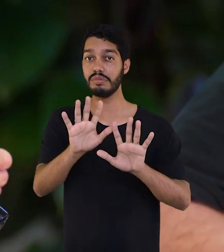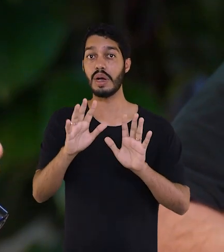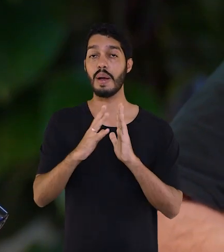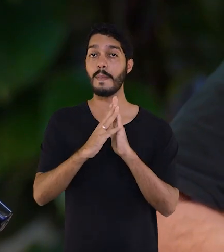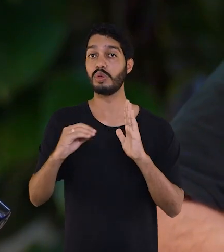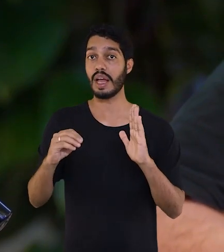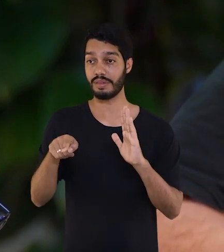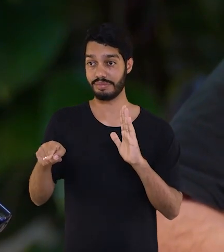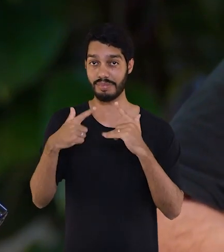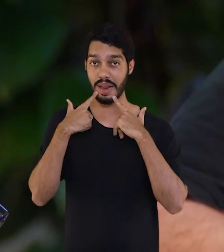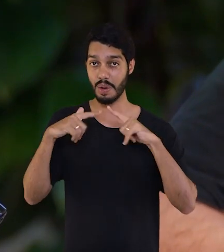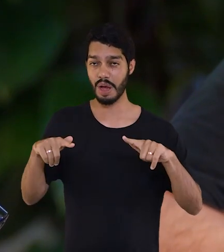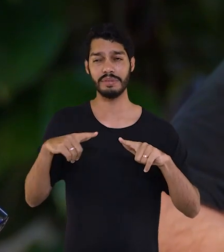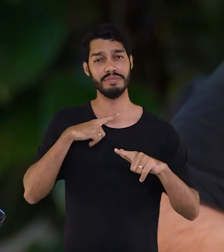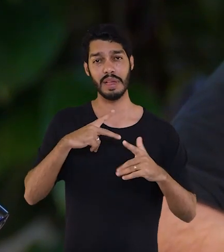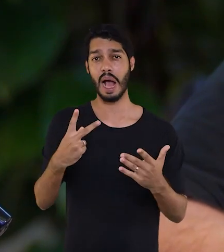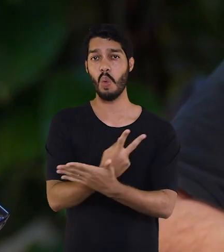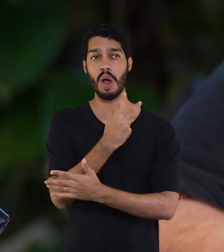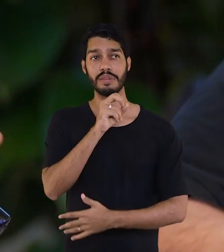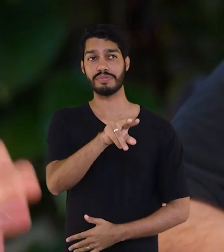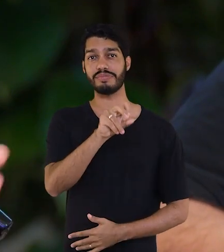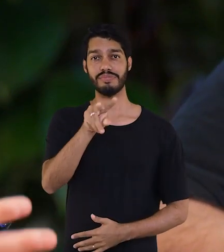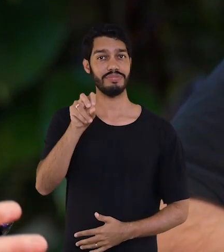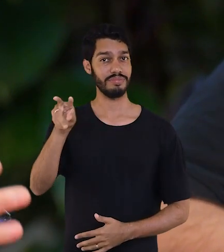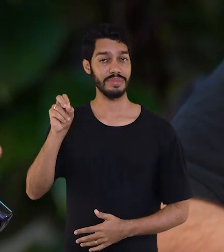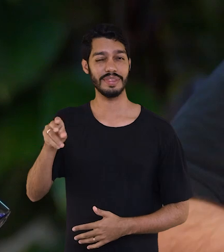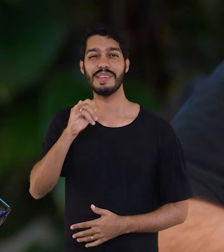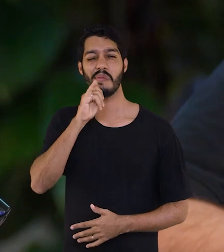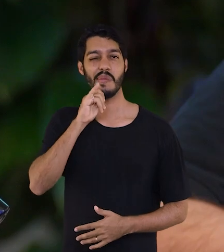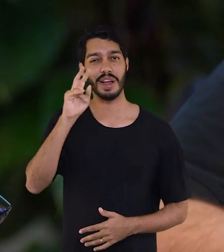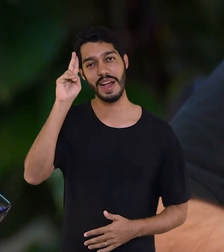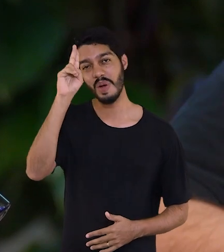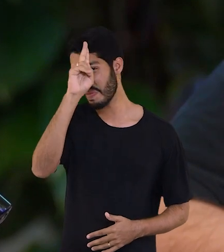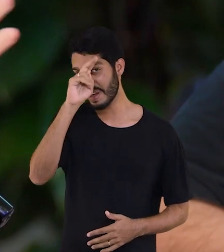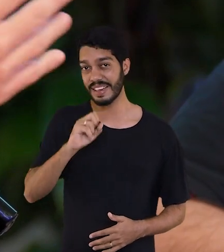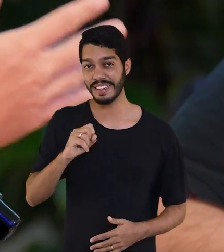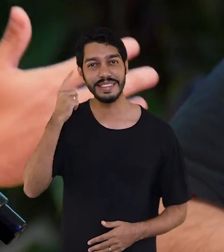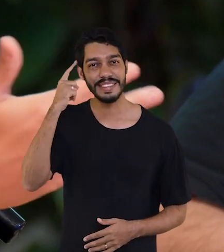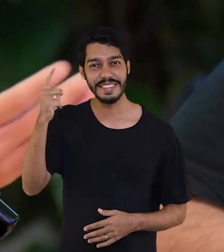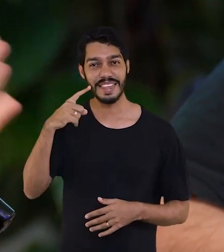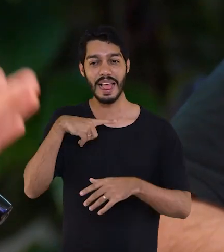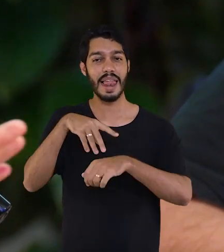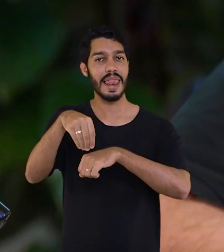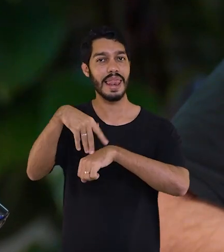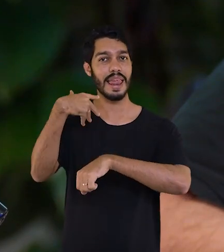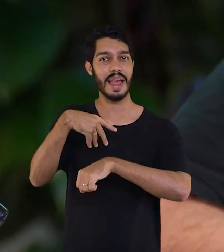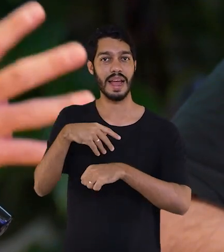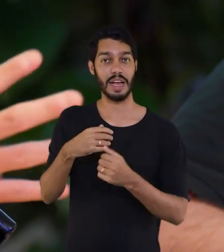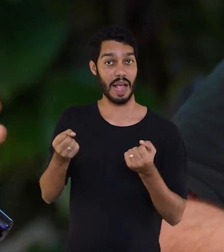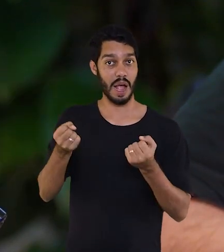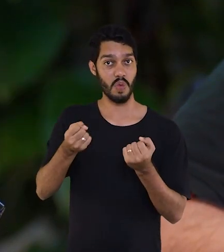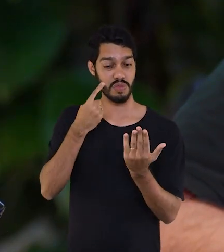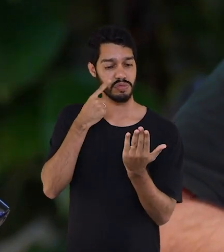processo seletivo, mas esses modelos de linguagem acontecem diariamente no nosso dia a dia. Né? Quando a Uber sugere para vocês